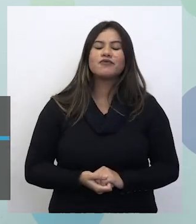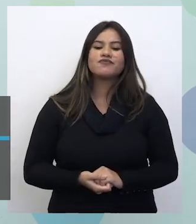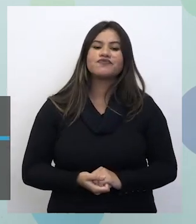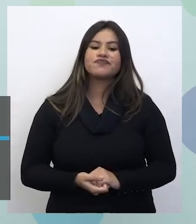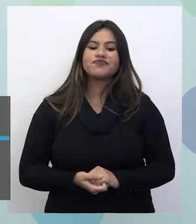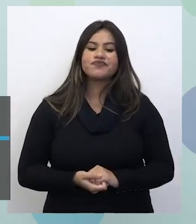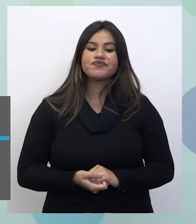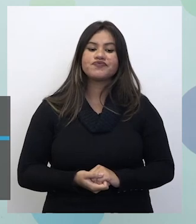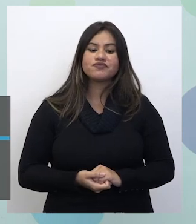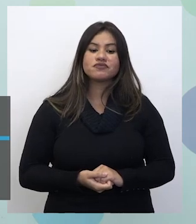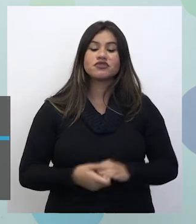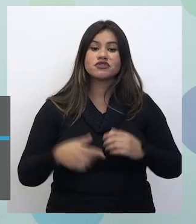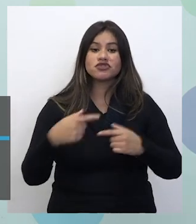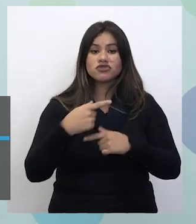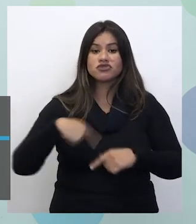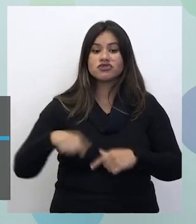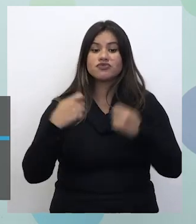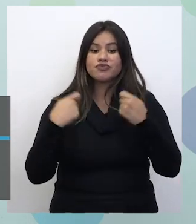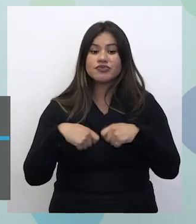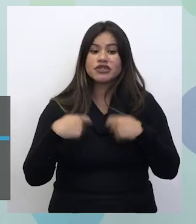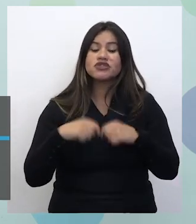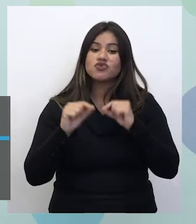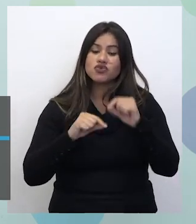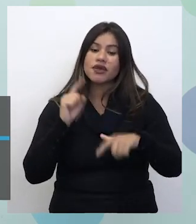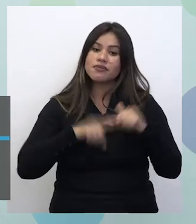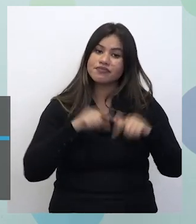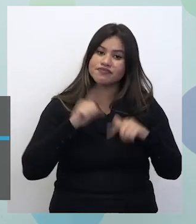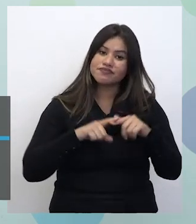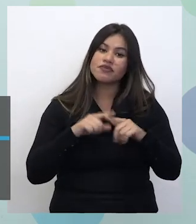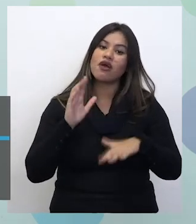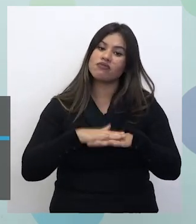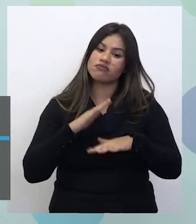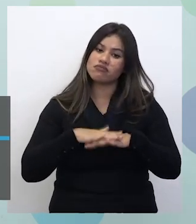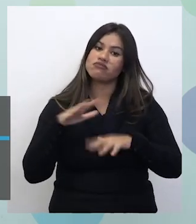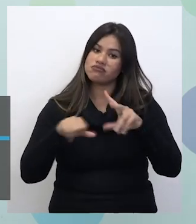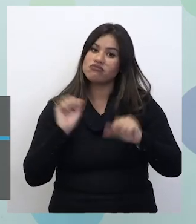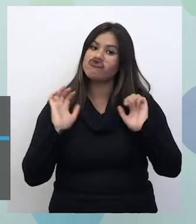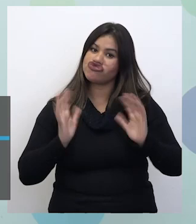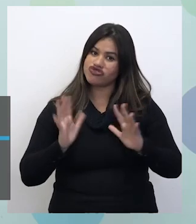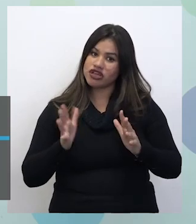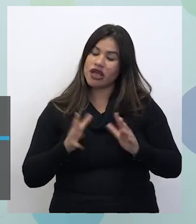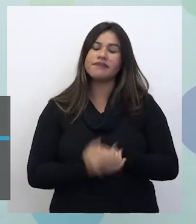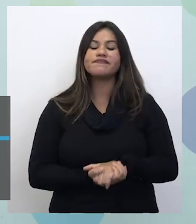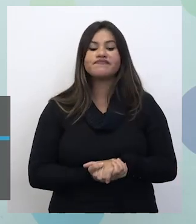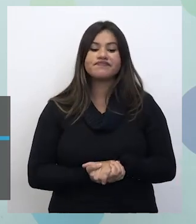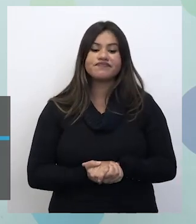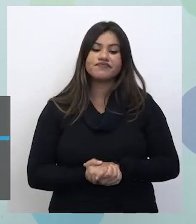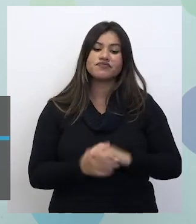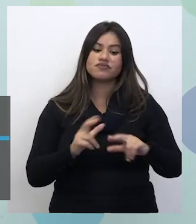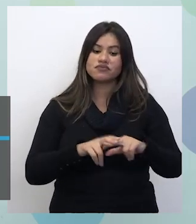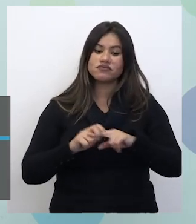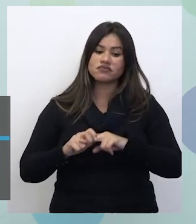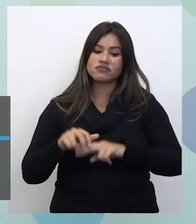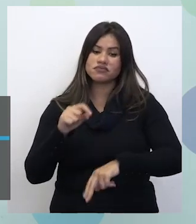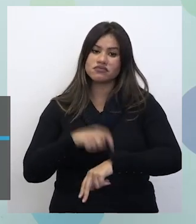hoje, a gente vai precisar que vocês estejam com o material em mãos para poder acompanhar essa nossa aula. Por isso, a gente vai